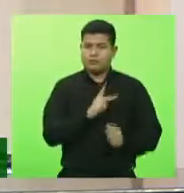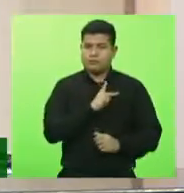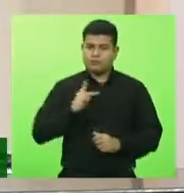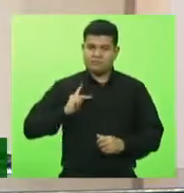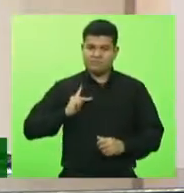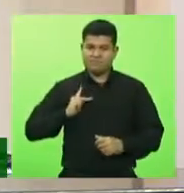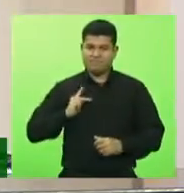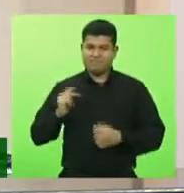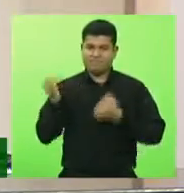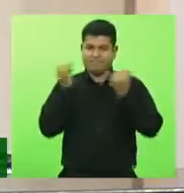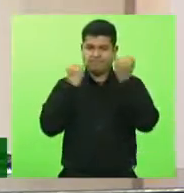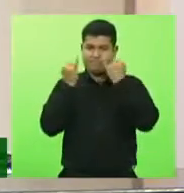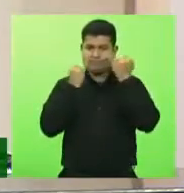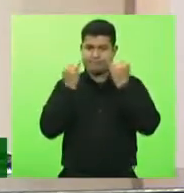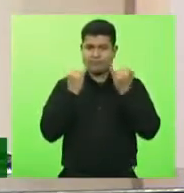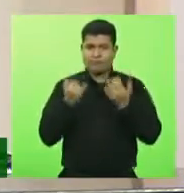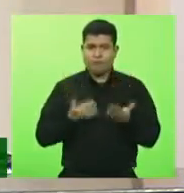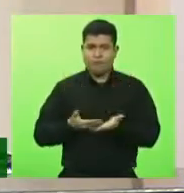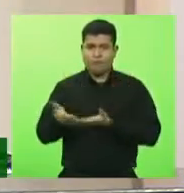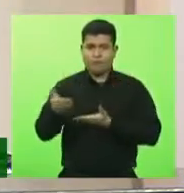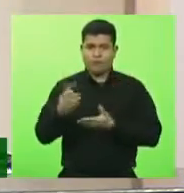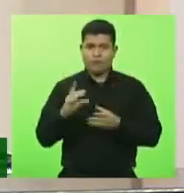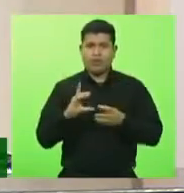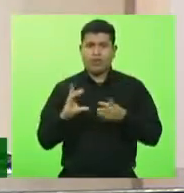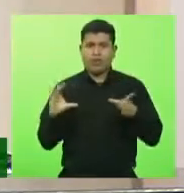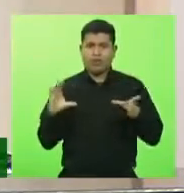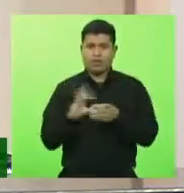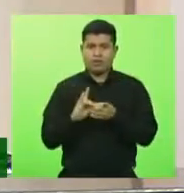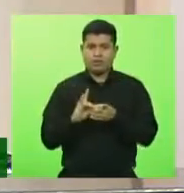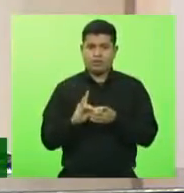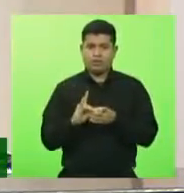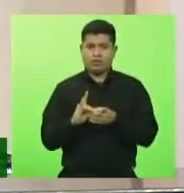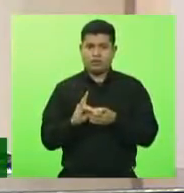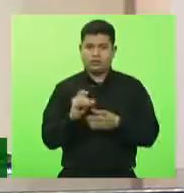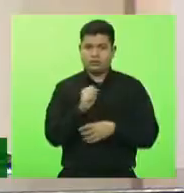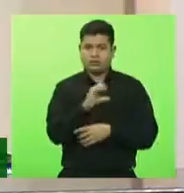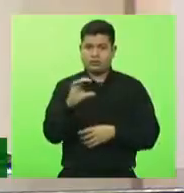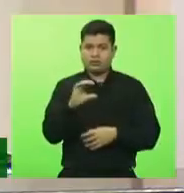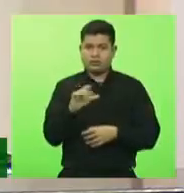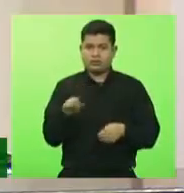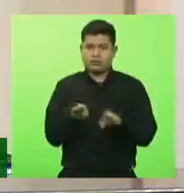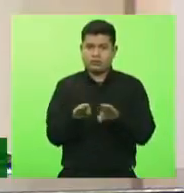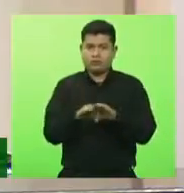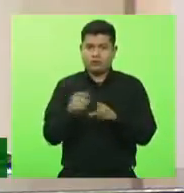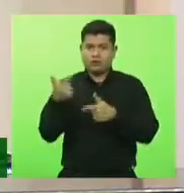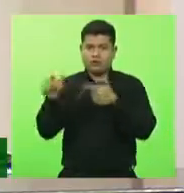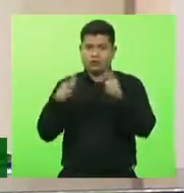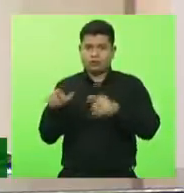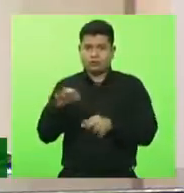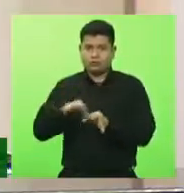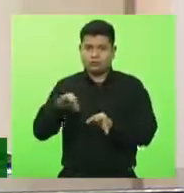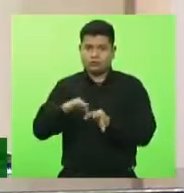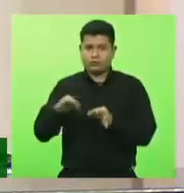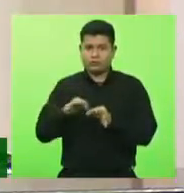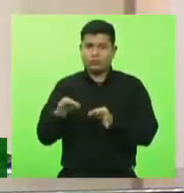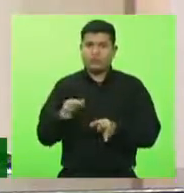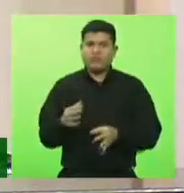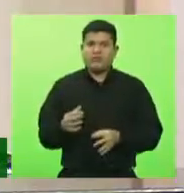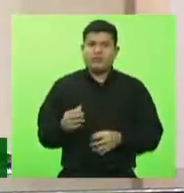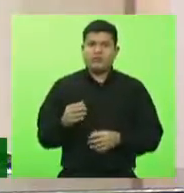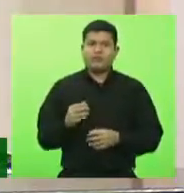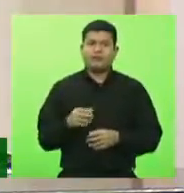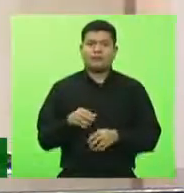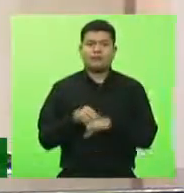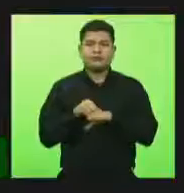do atual funcionamento do DETRAN de Santa Catarina e de demais órgãos oficiais de trânsito do Estado, em discussão,